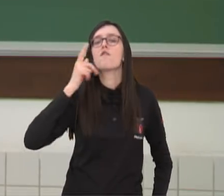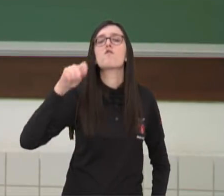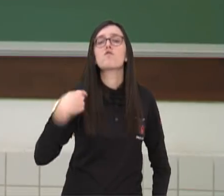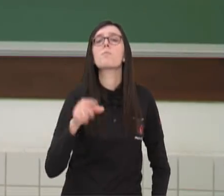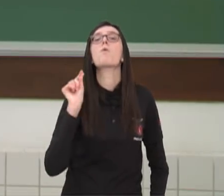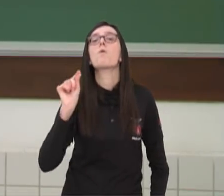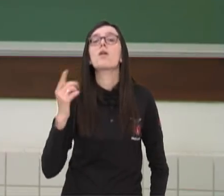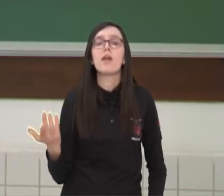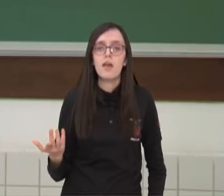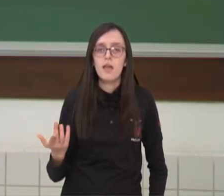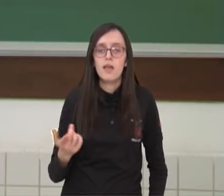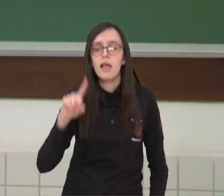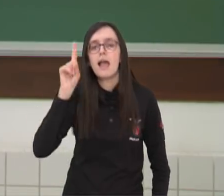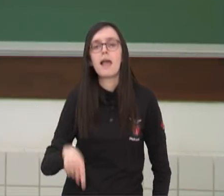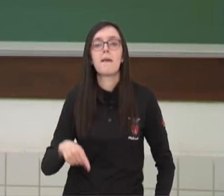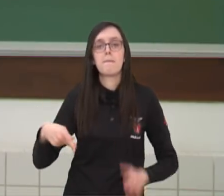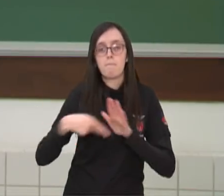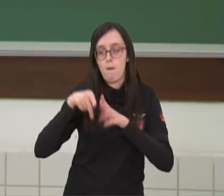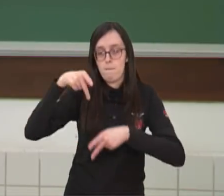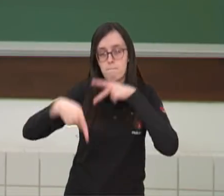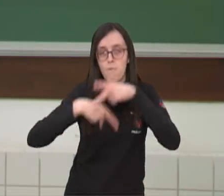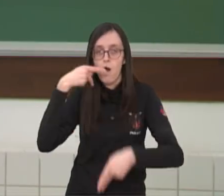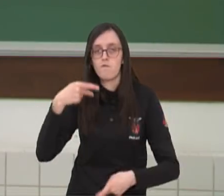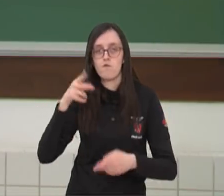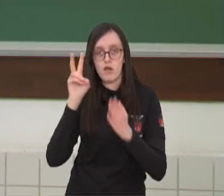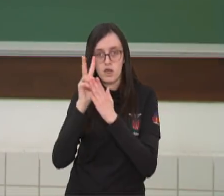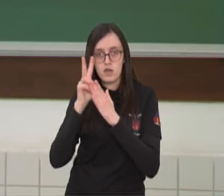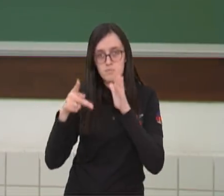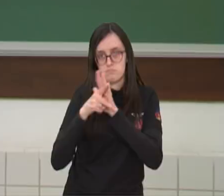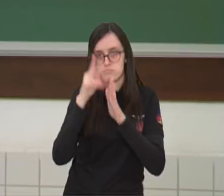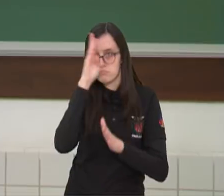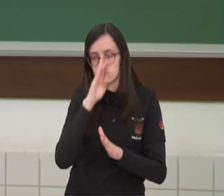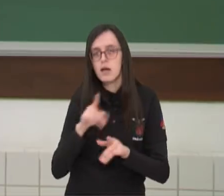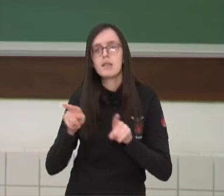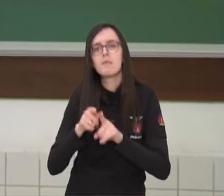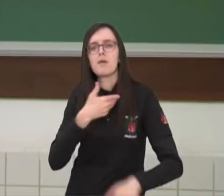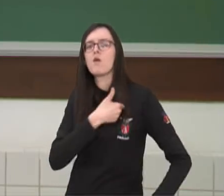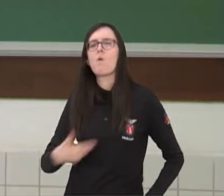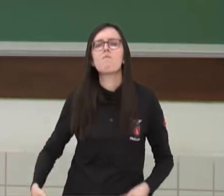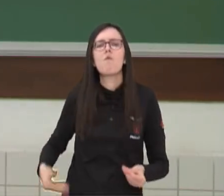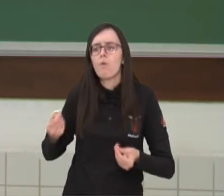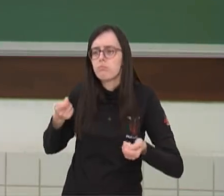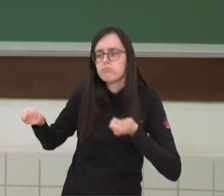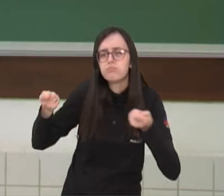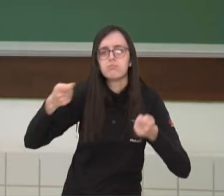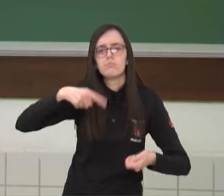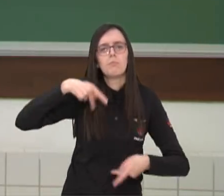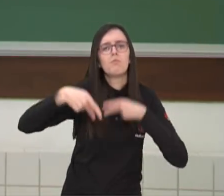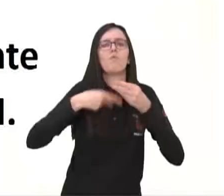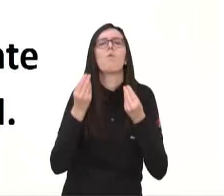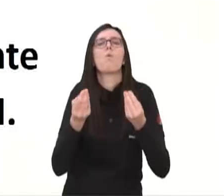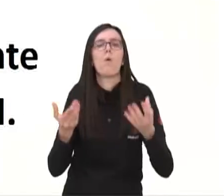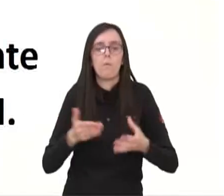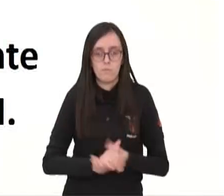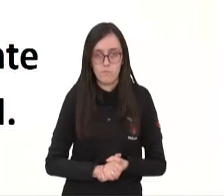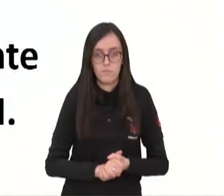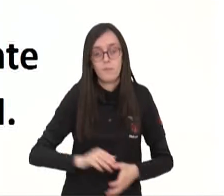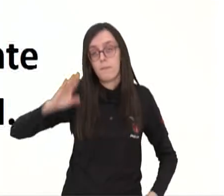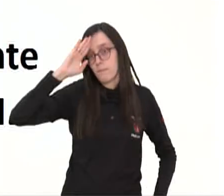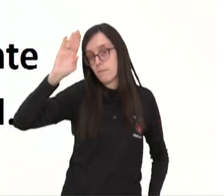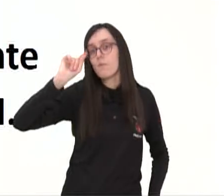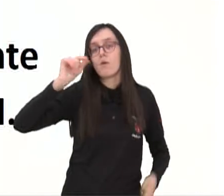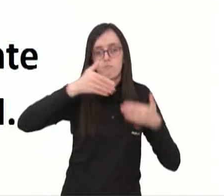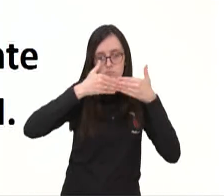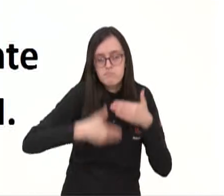muito sobre, então, os povos indígenas no Brasil e como o governo atuou com relação a esses povos indígenas, principalmente